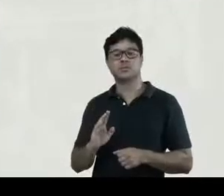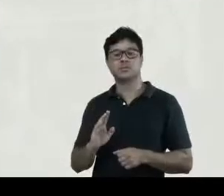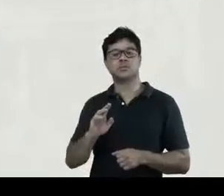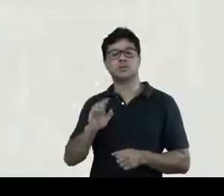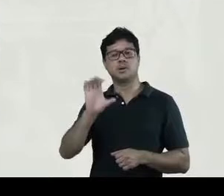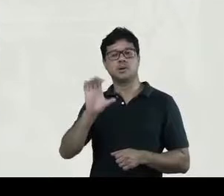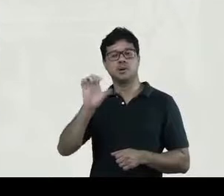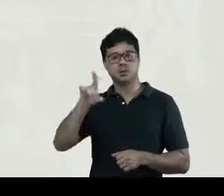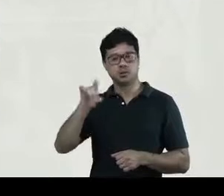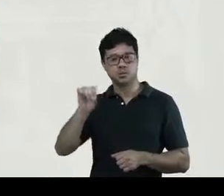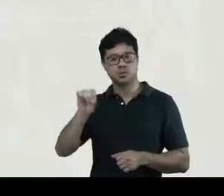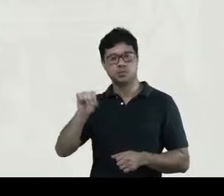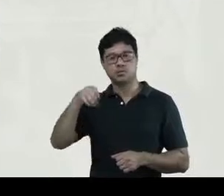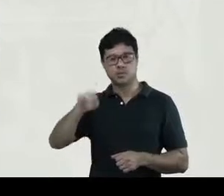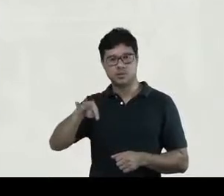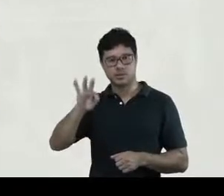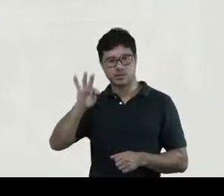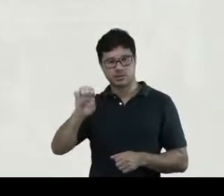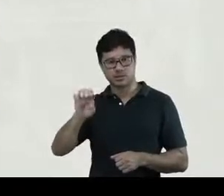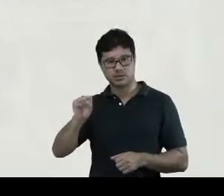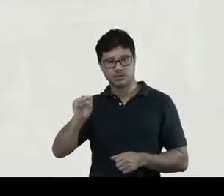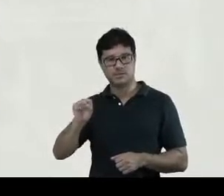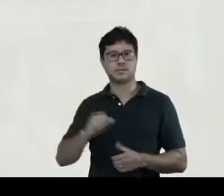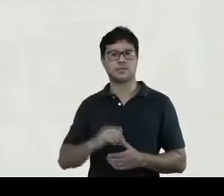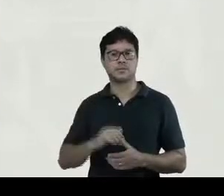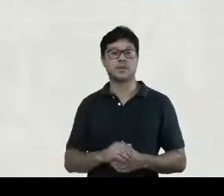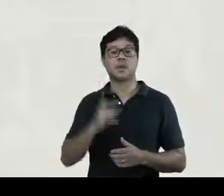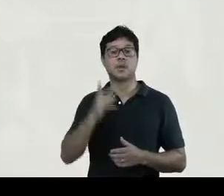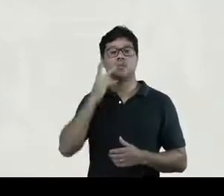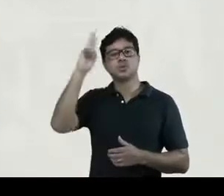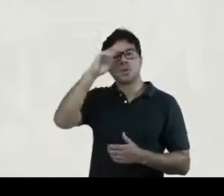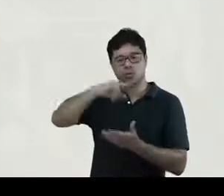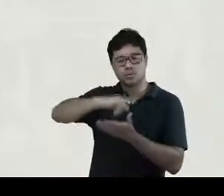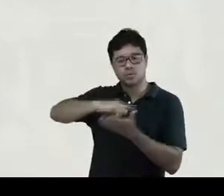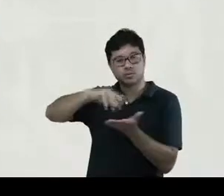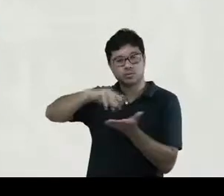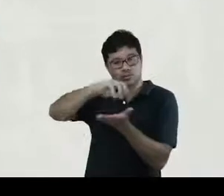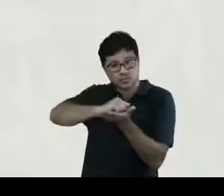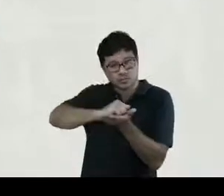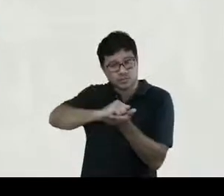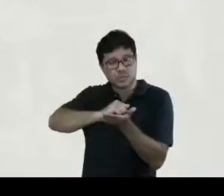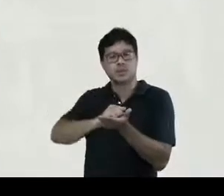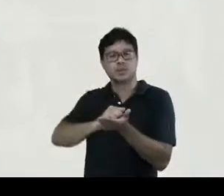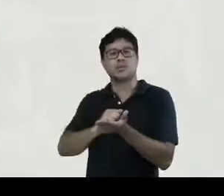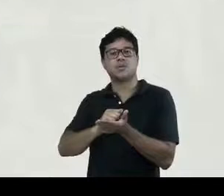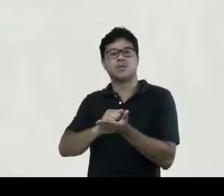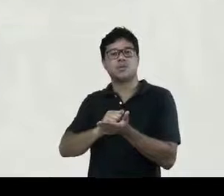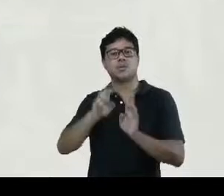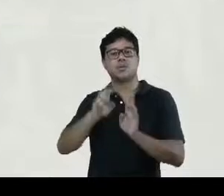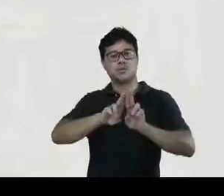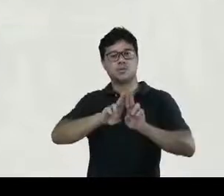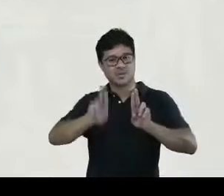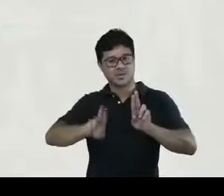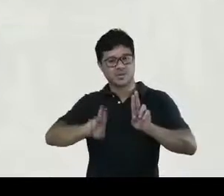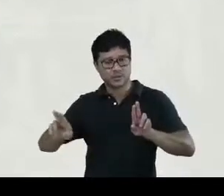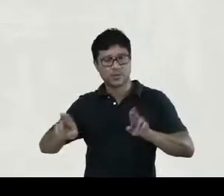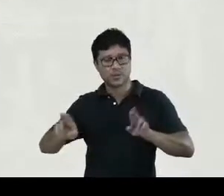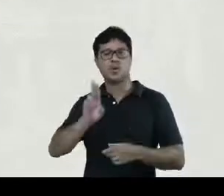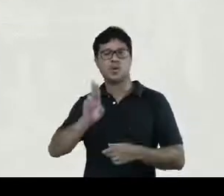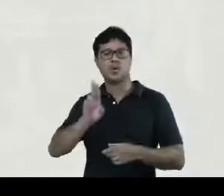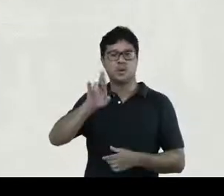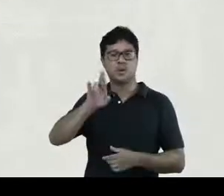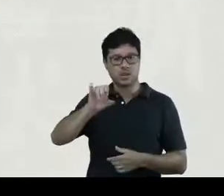Mendes. Possui mestrado em Memória Social e Documento pela Universidade Federal do Estado do Rio de Janeiro, a